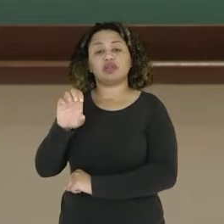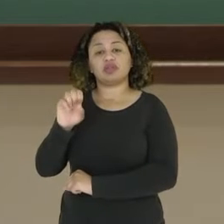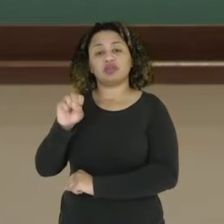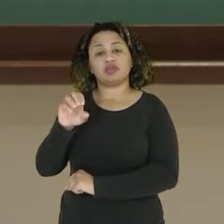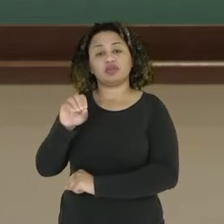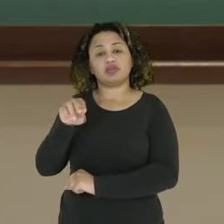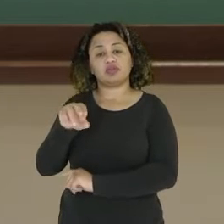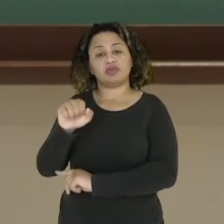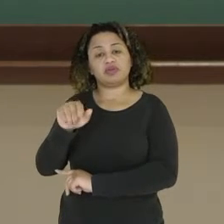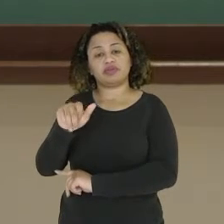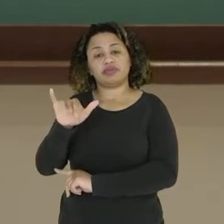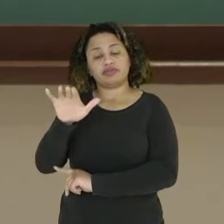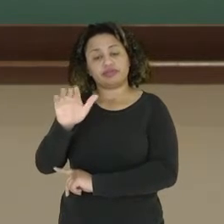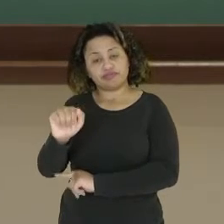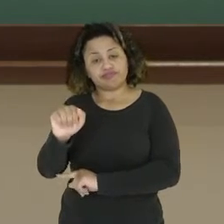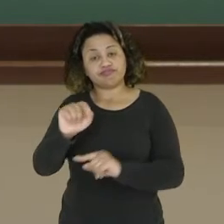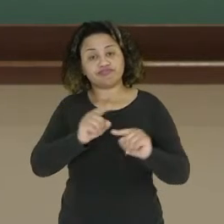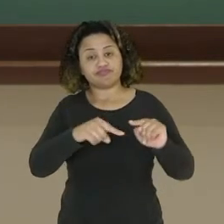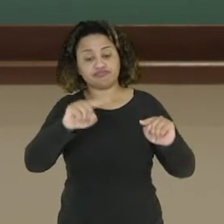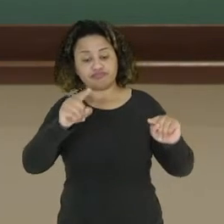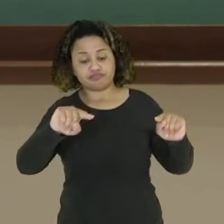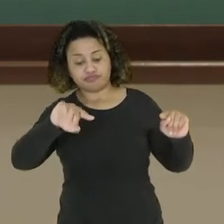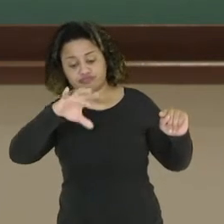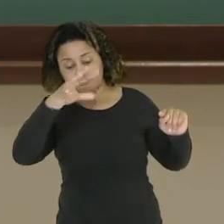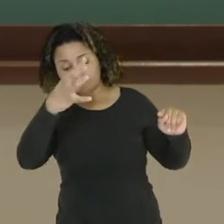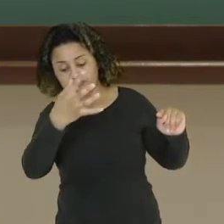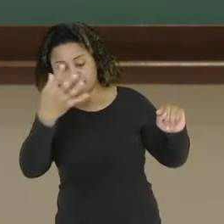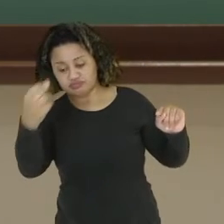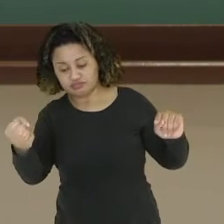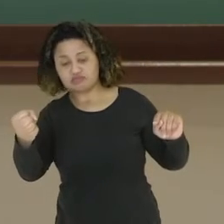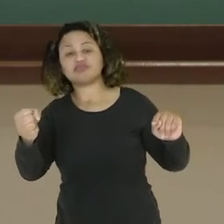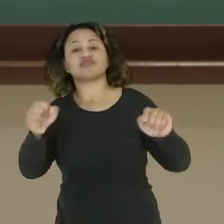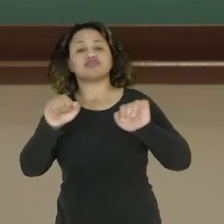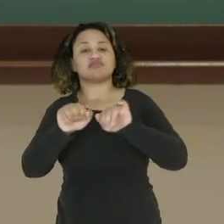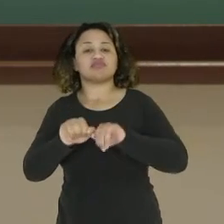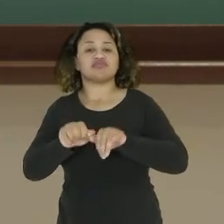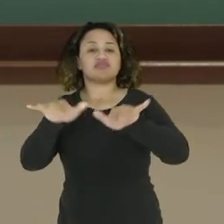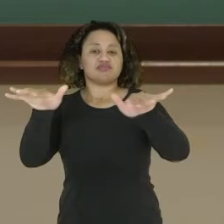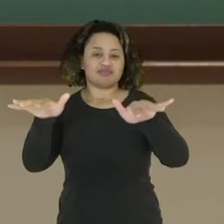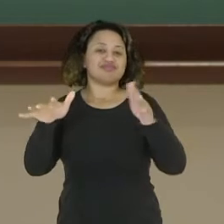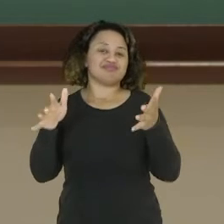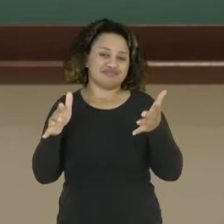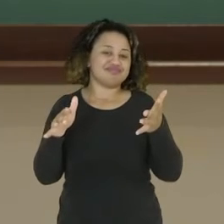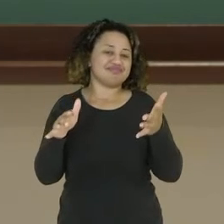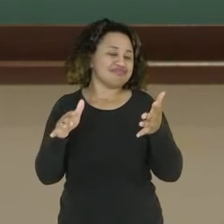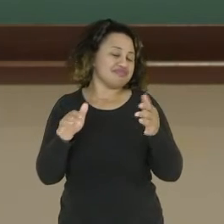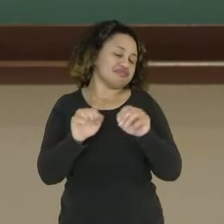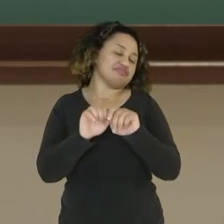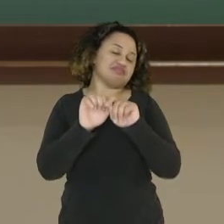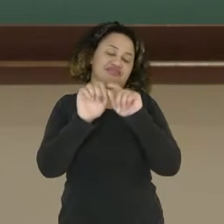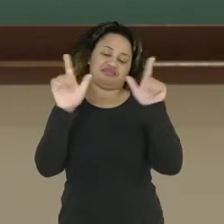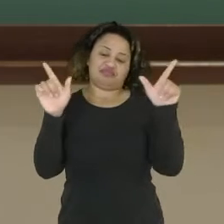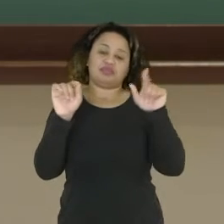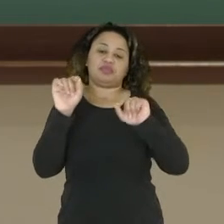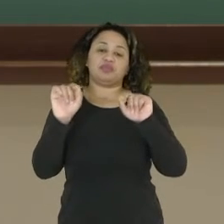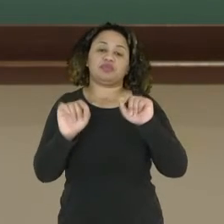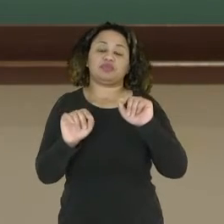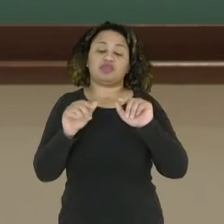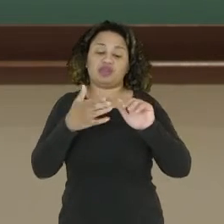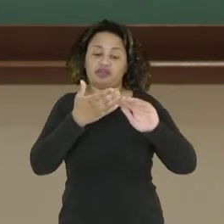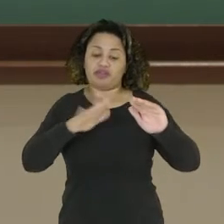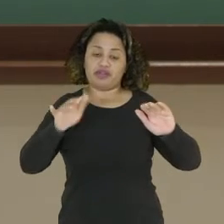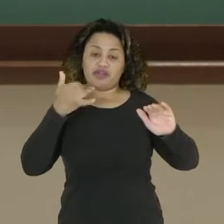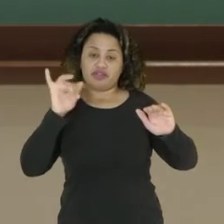ele consegue captar e ele entra em ressonância e ele absorve a energia da onda que veio. É claro que a energia que vem da onda,